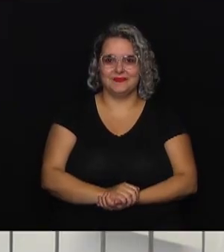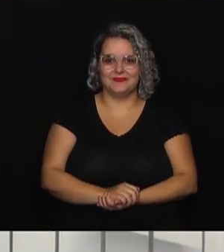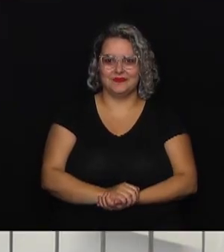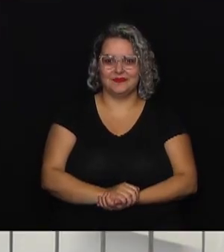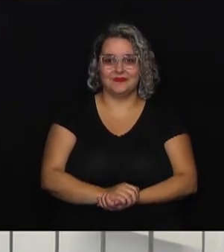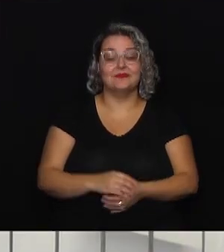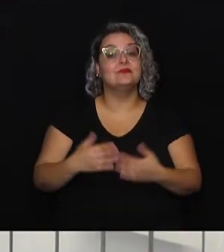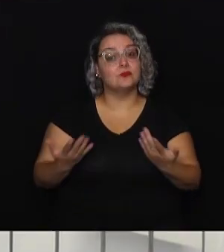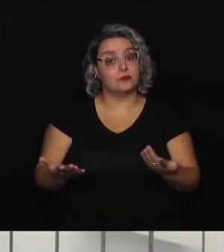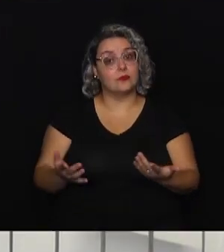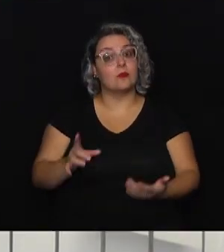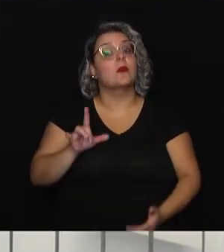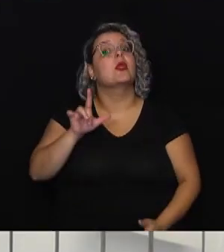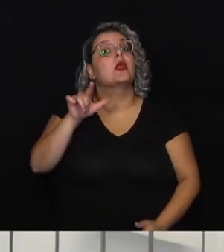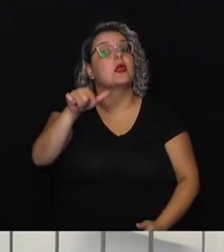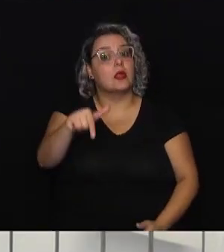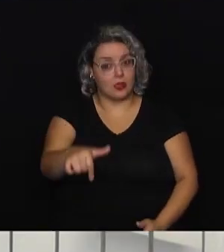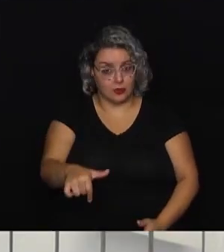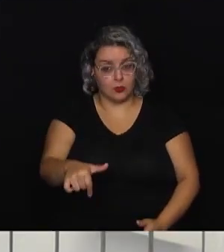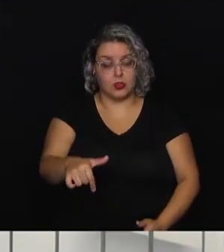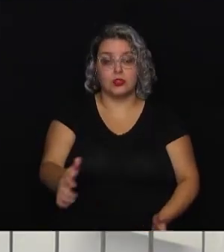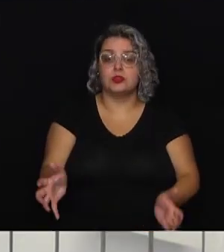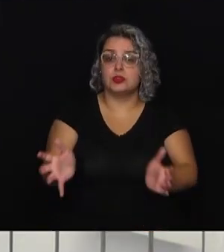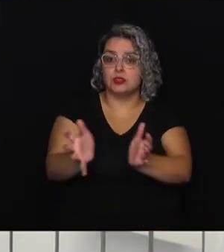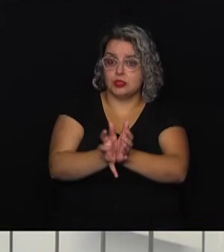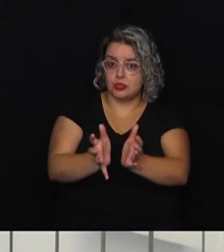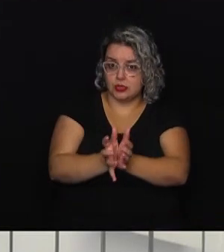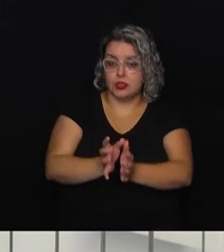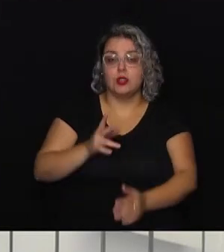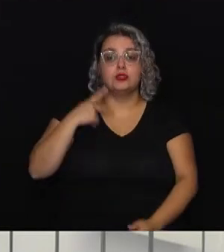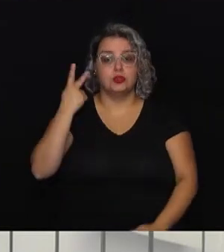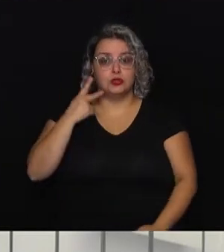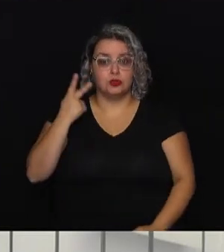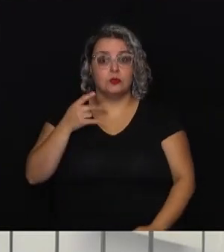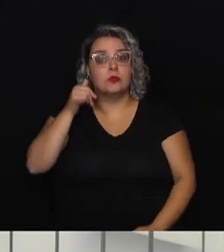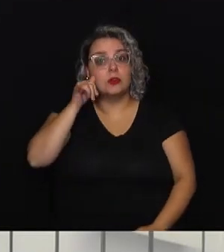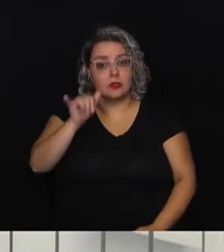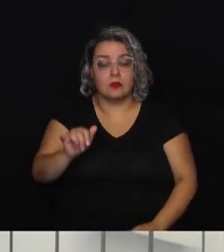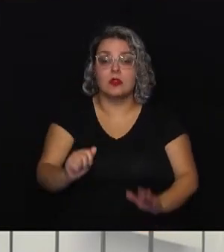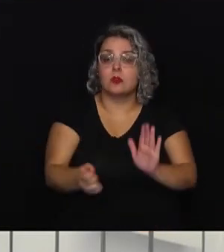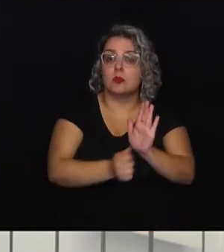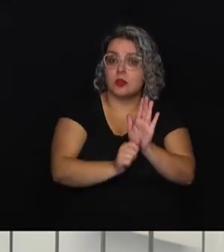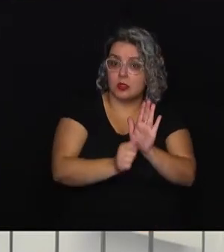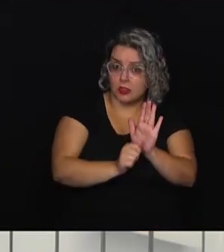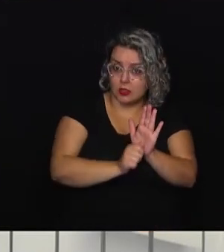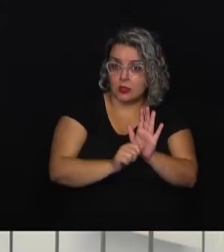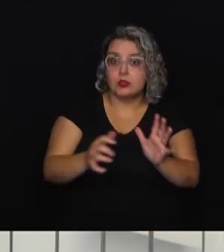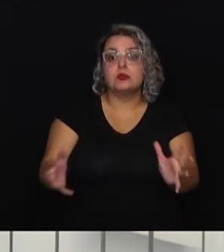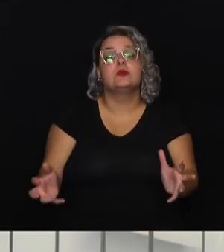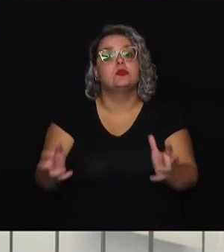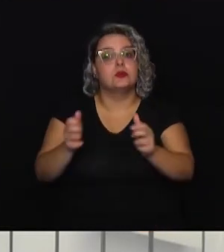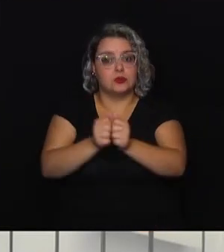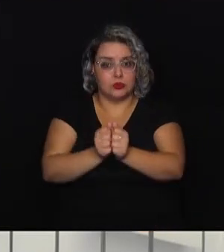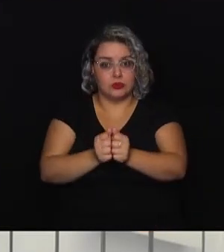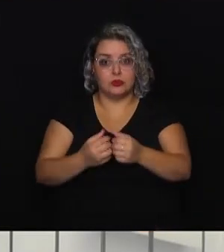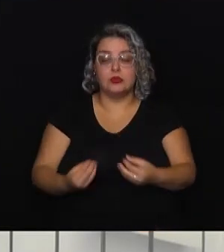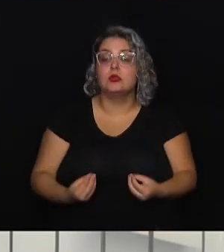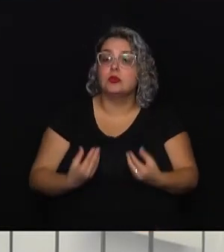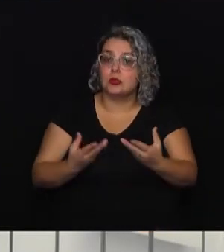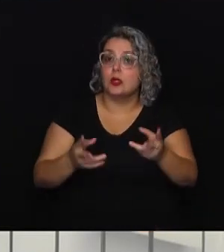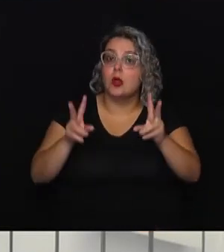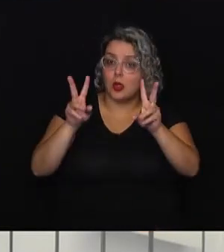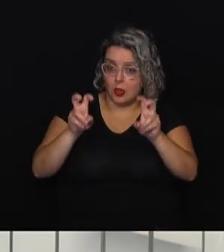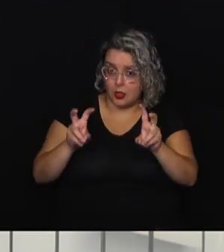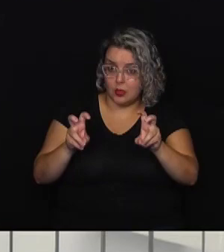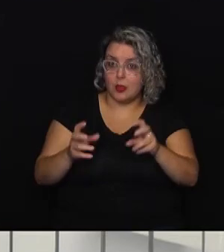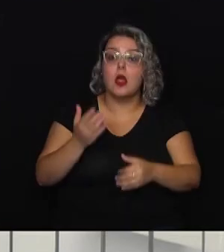E logo em seguida, a Comissão de Políticas de Prevenção às Drogas se reuniu e trouxe como tema